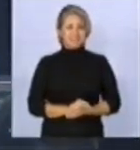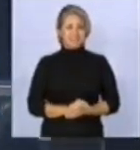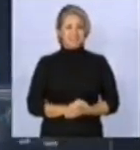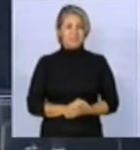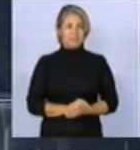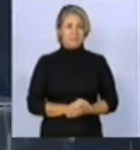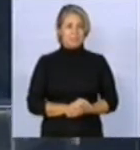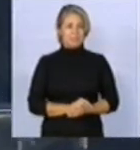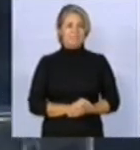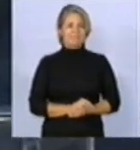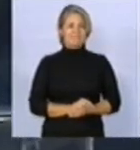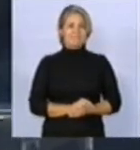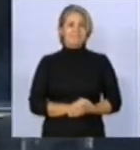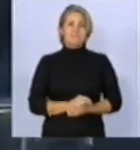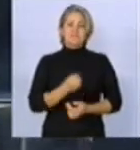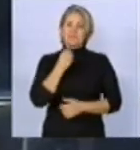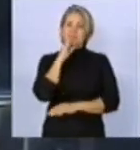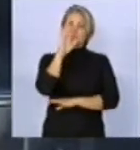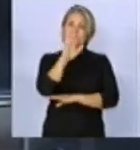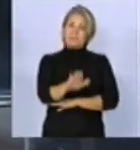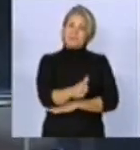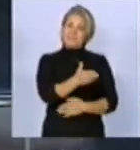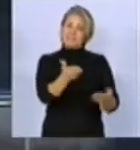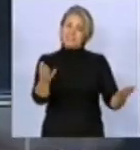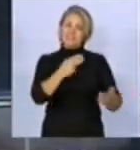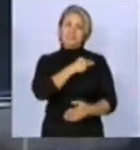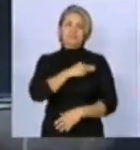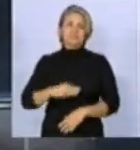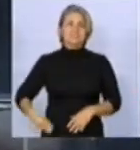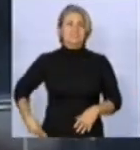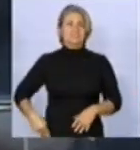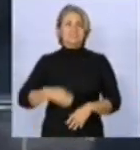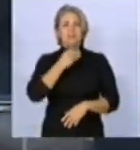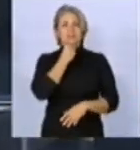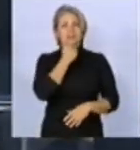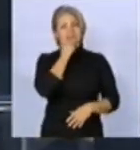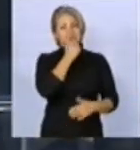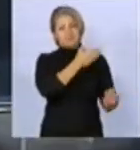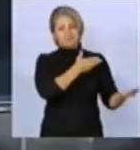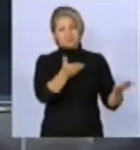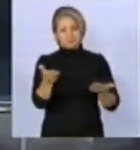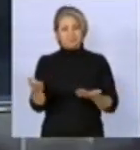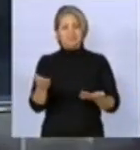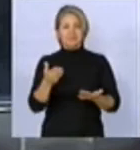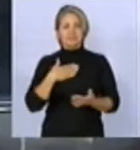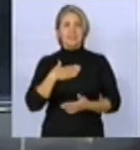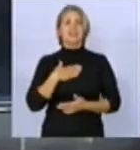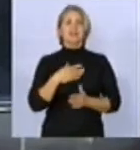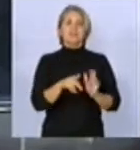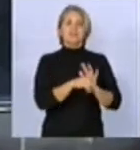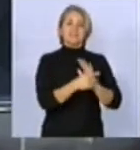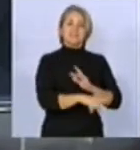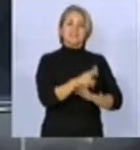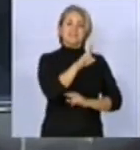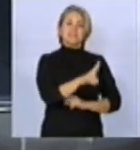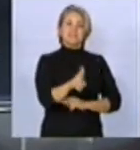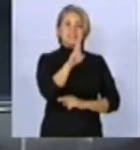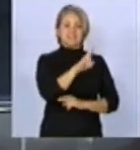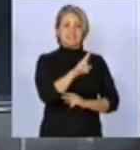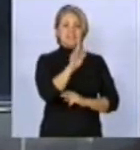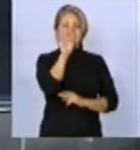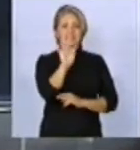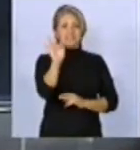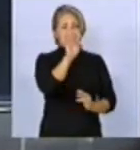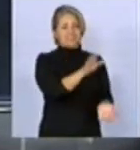Oi tudo bom Boa tarde Seu Ministro senhoras e senhores eu sou da Universidade Federal Rural de Pernambuco